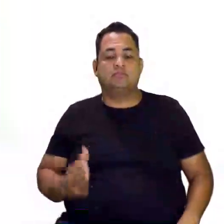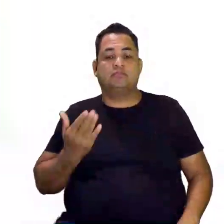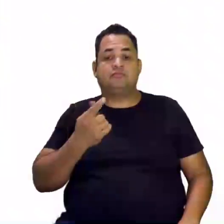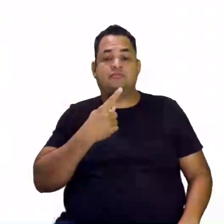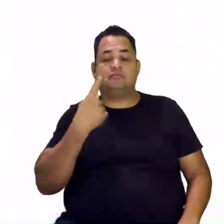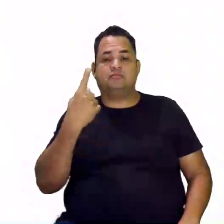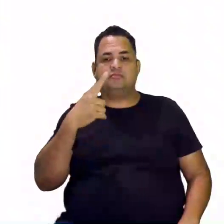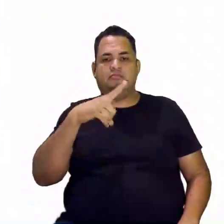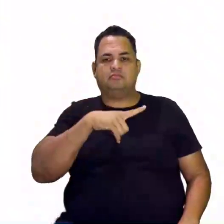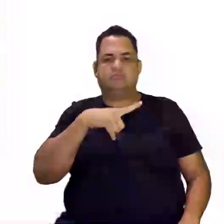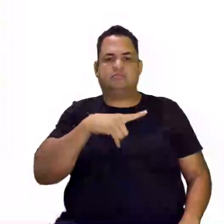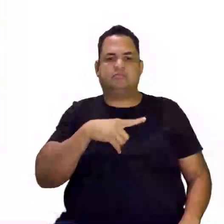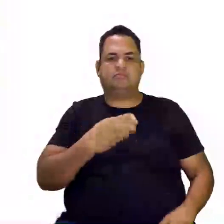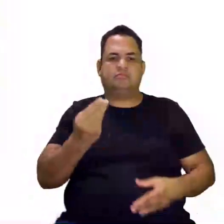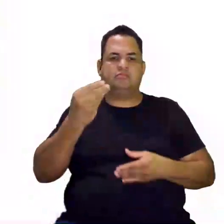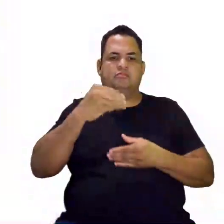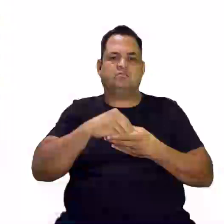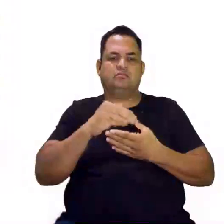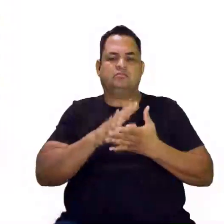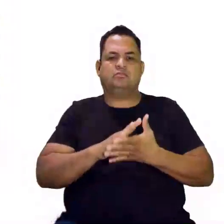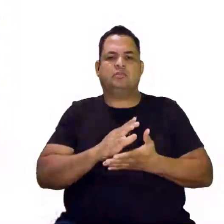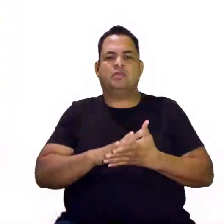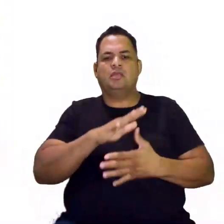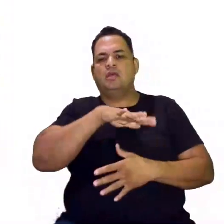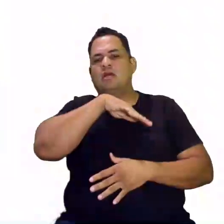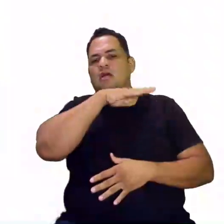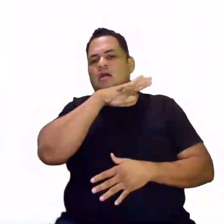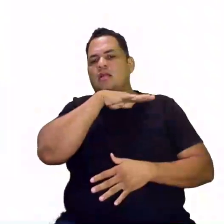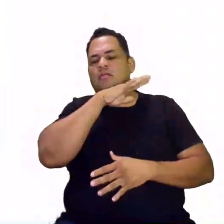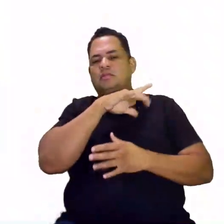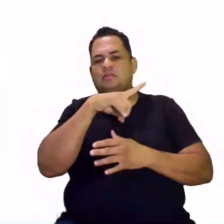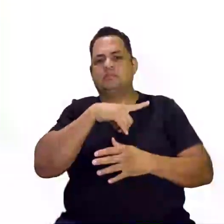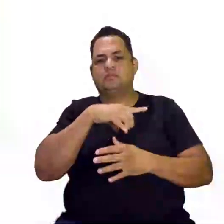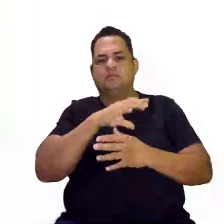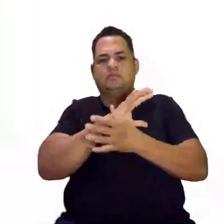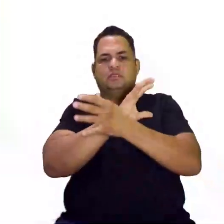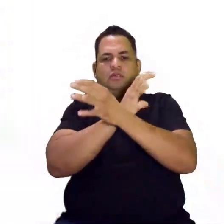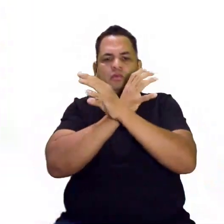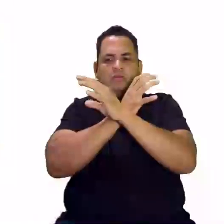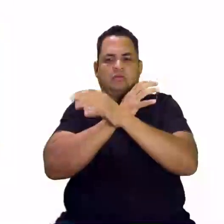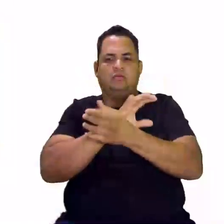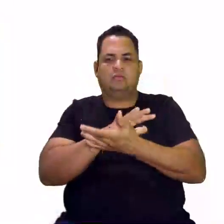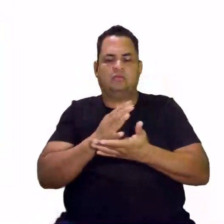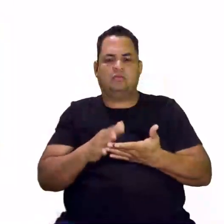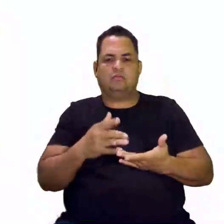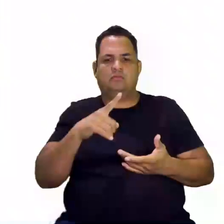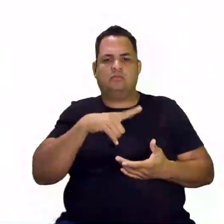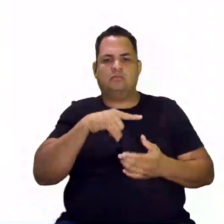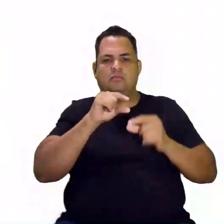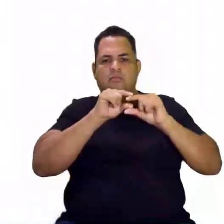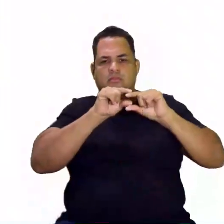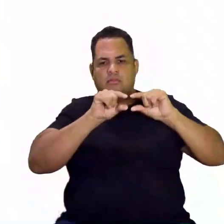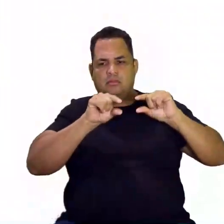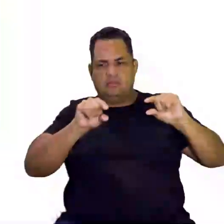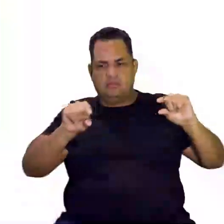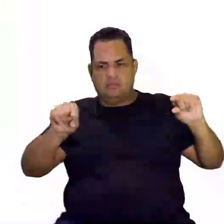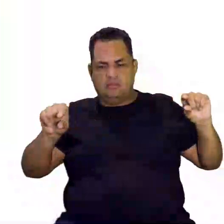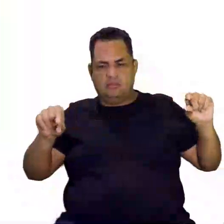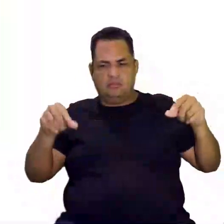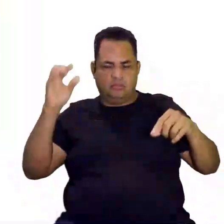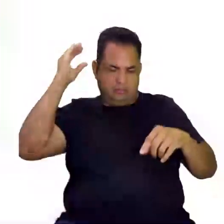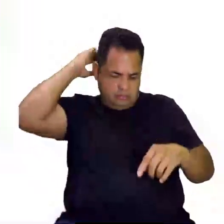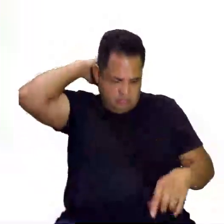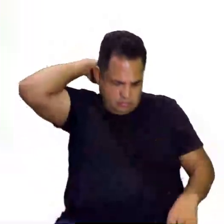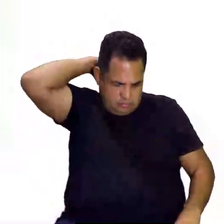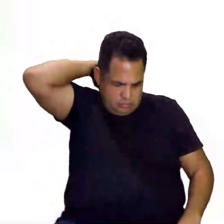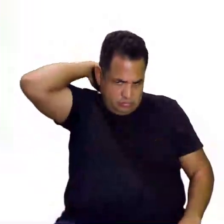evolutivamente nós temos aí dentro dos vertebrados, né? Ou seja, os animais que possuem essa coluna vertebral. Você tem